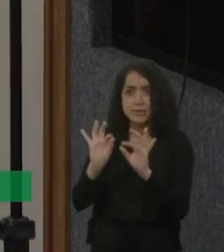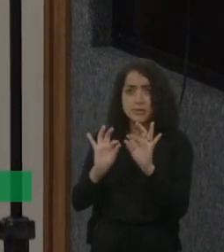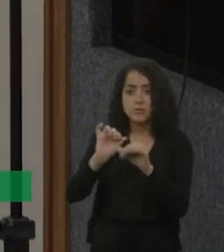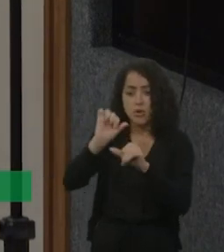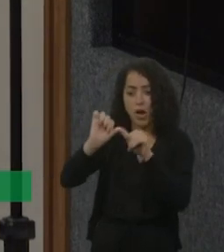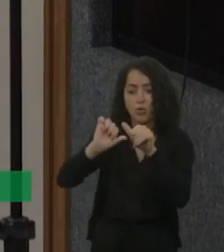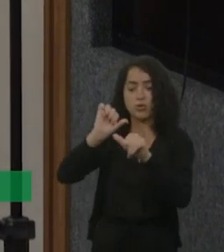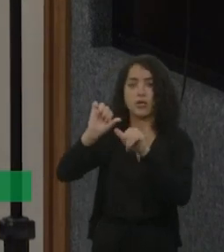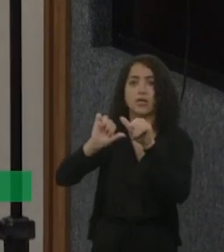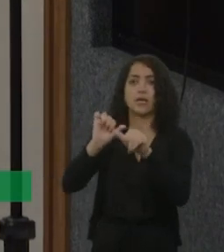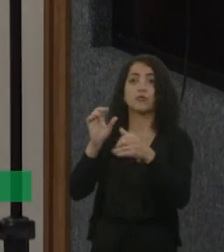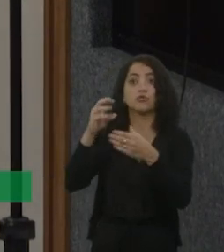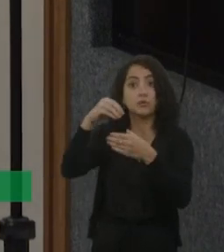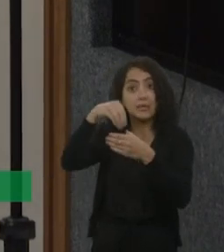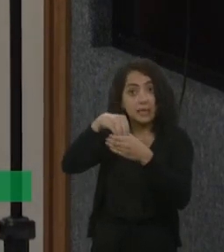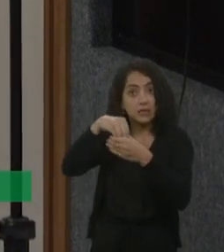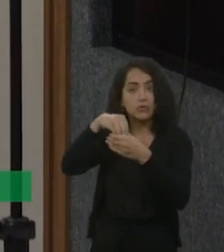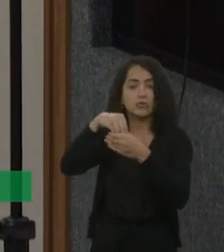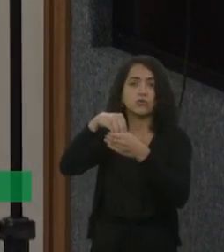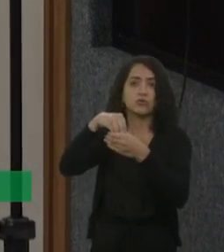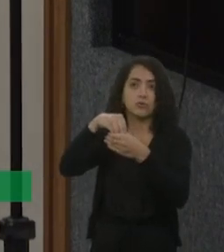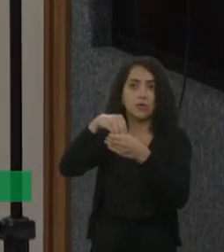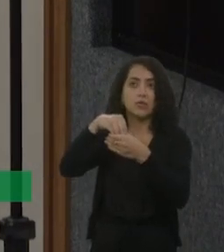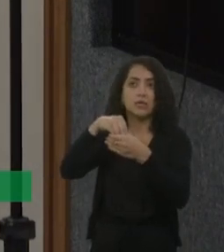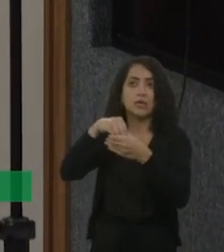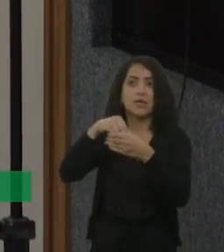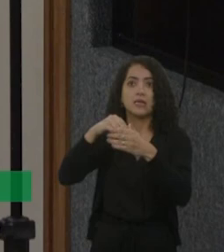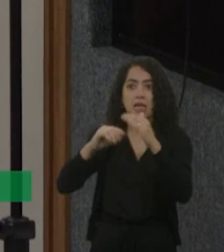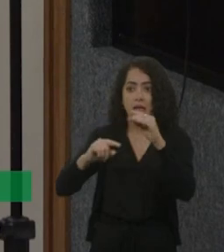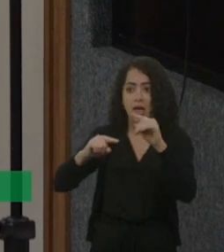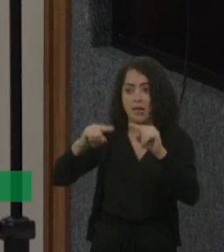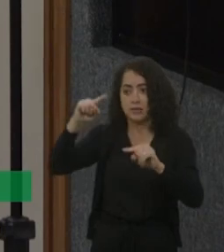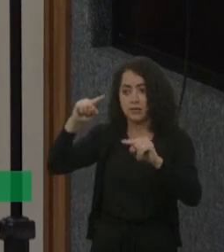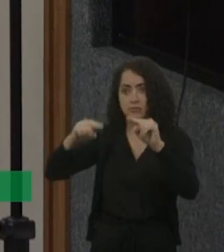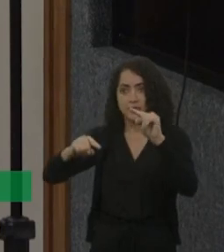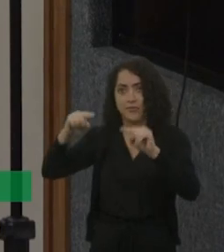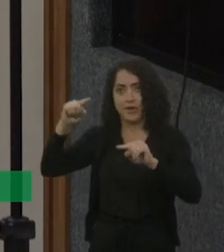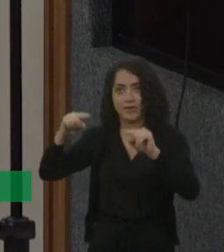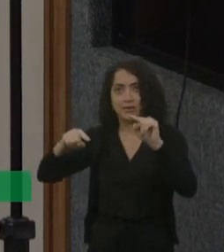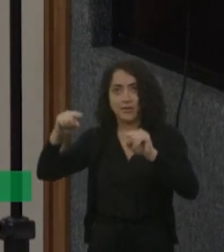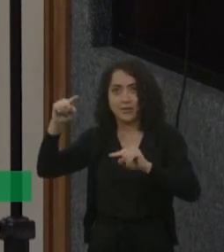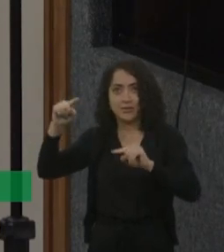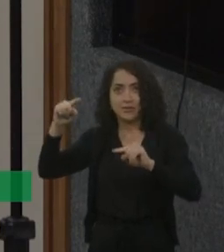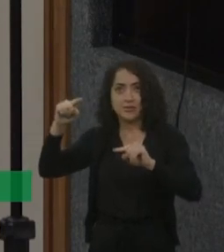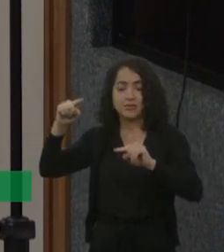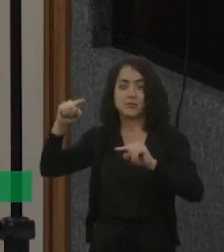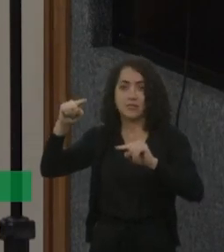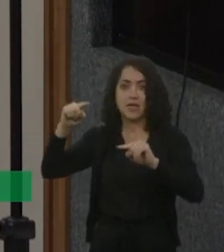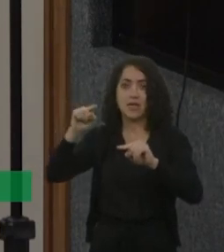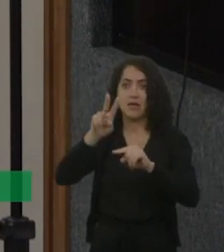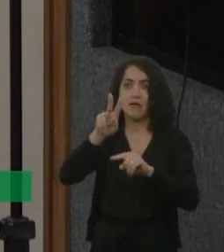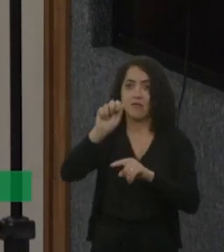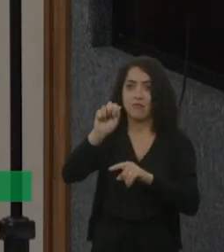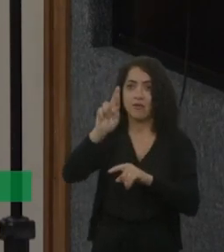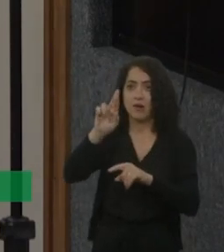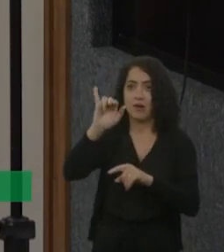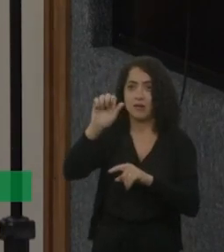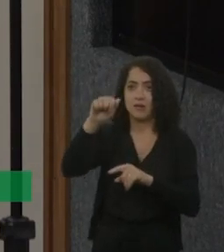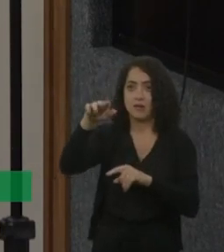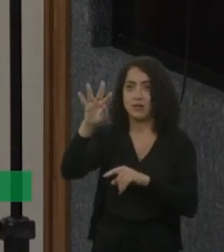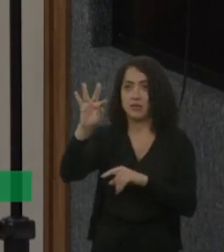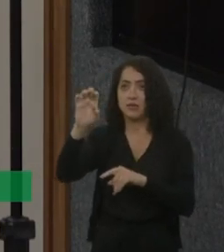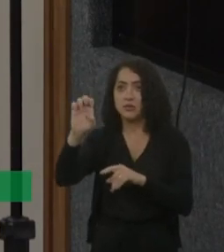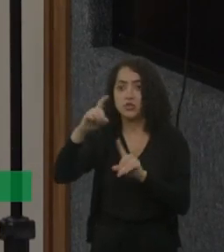alterados. Tá? Dentro do mesmo gene, eu tenho as variantes. Então, um pedaço do gene que vem alterado, eu chamo de variante. De acordo com o tipo de